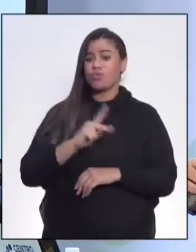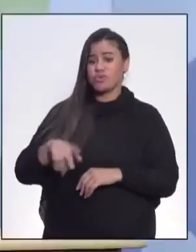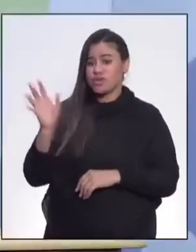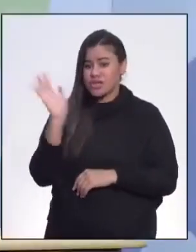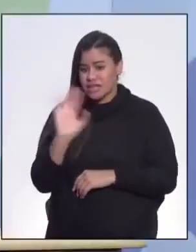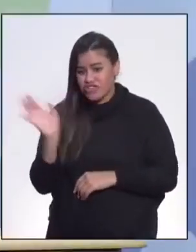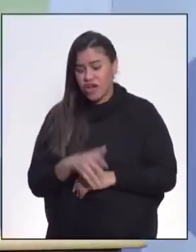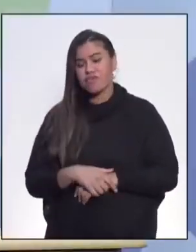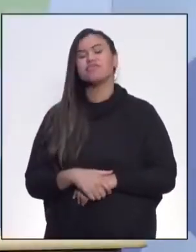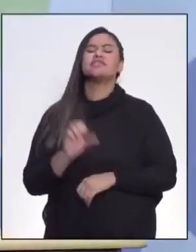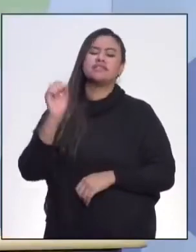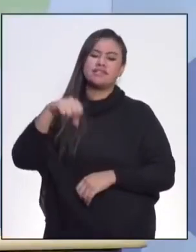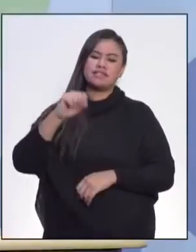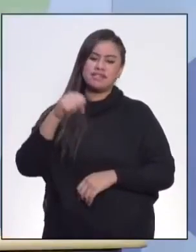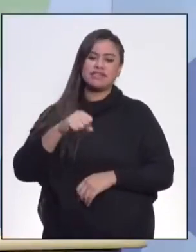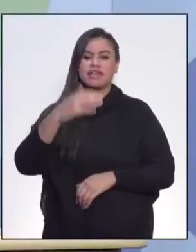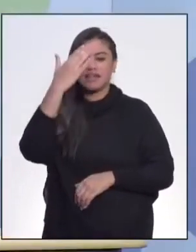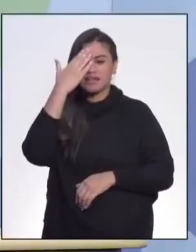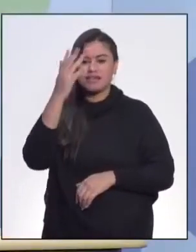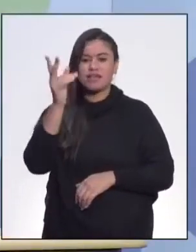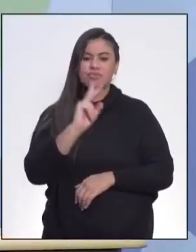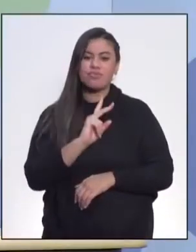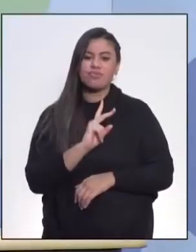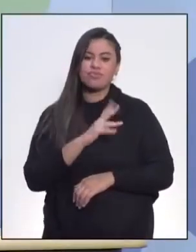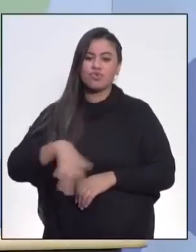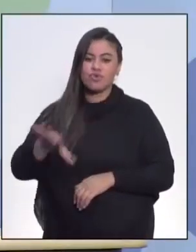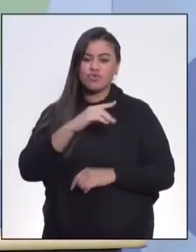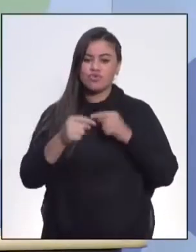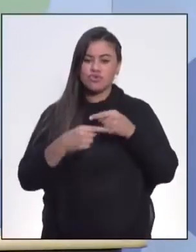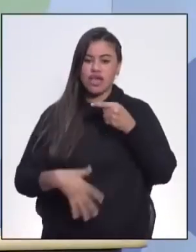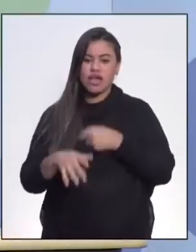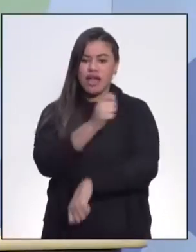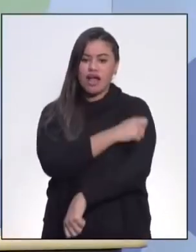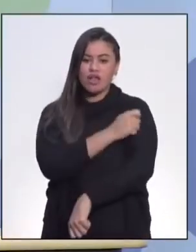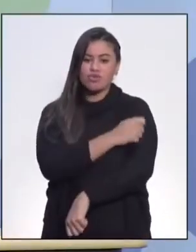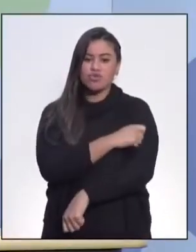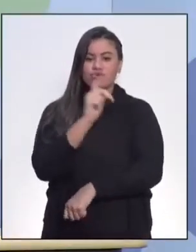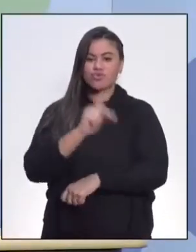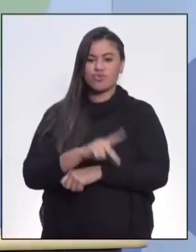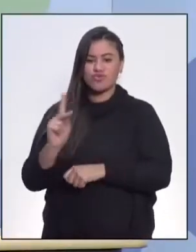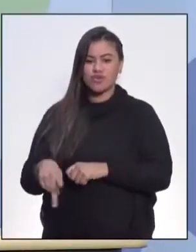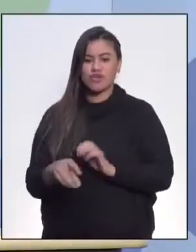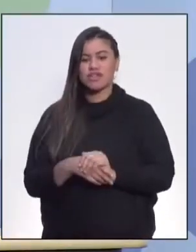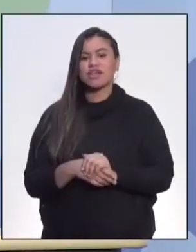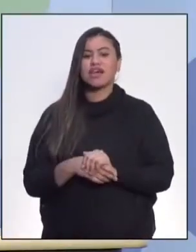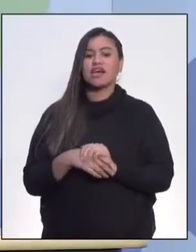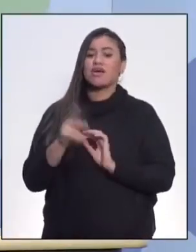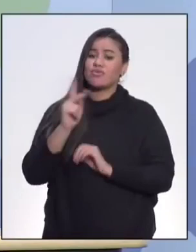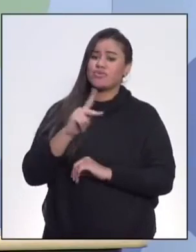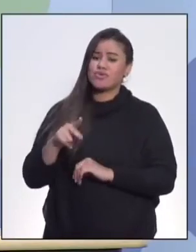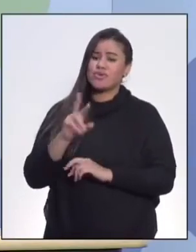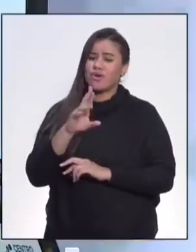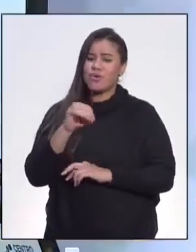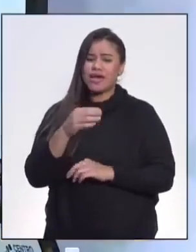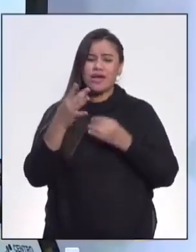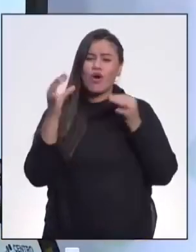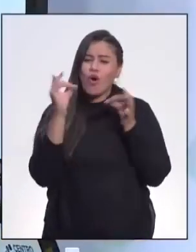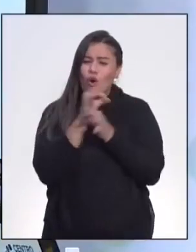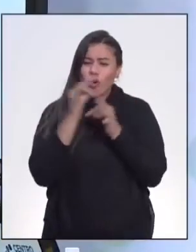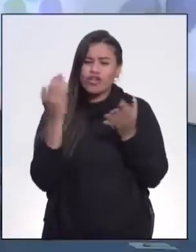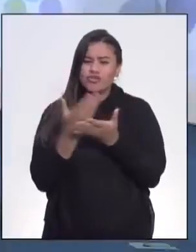despedir? Vamos. Quero agradecer a participação de todos os alunos e dos professores. Professora Roberta, excelente aula,